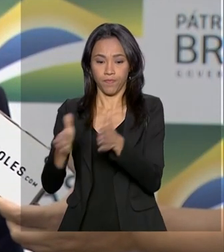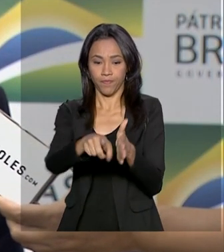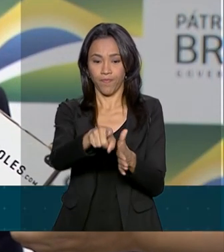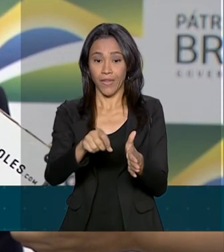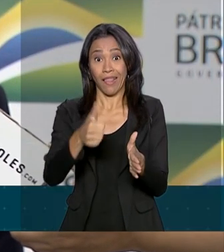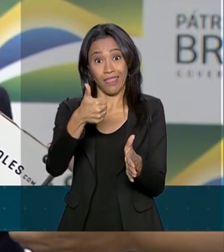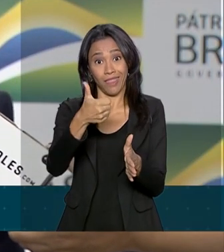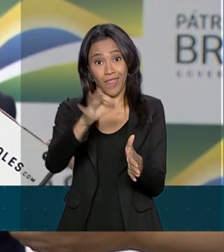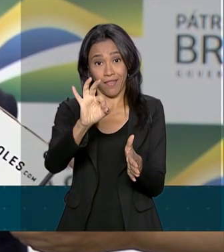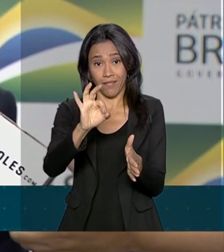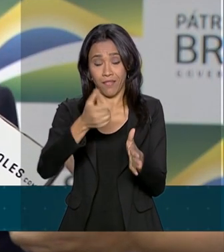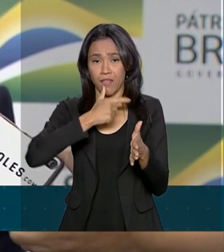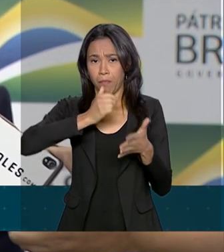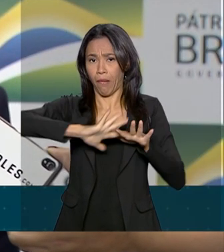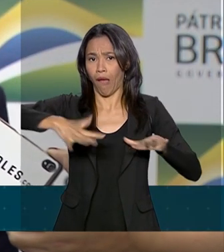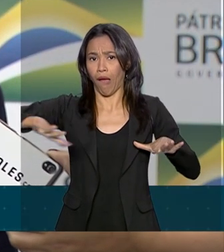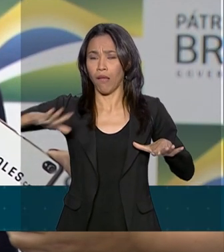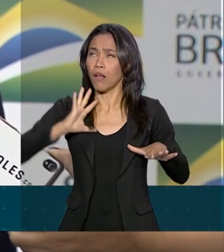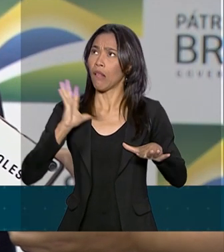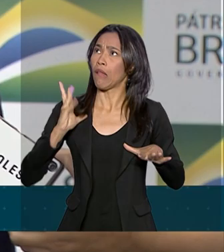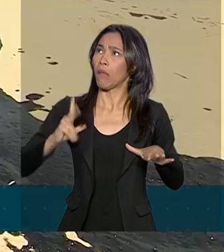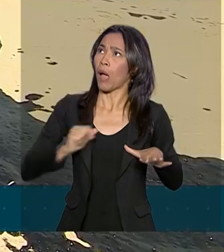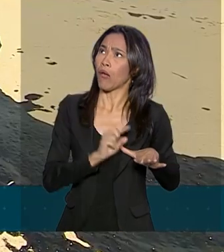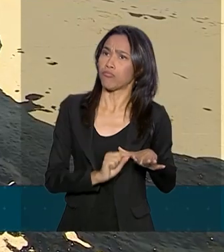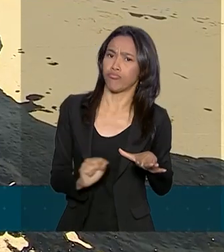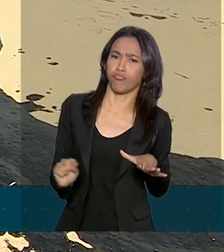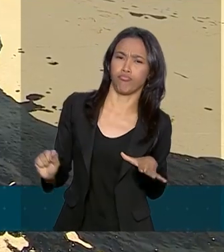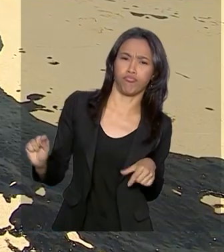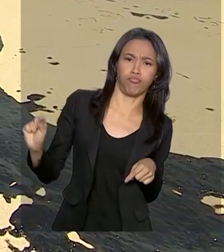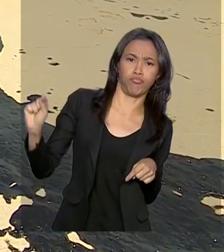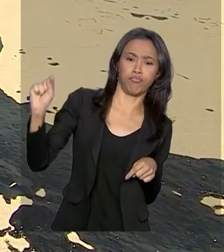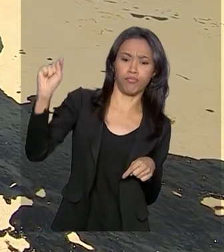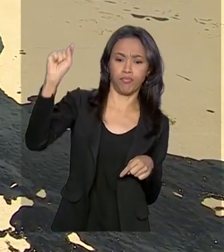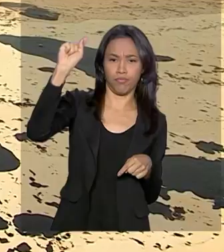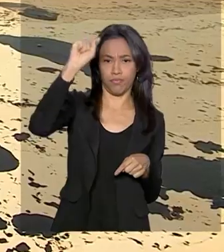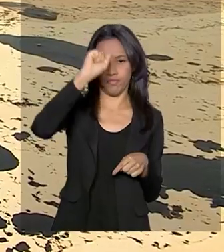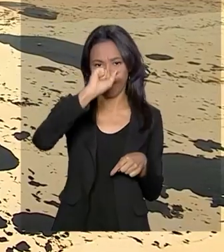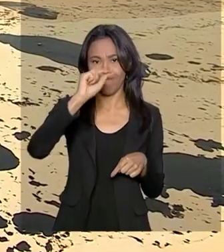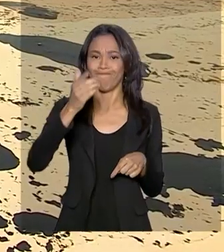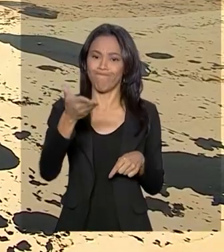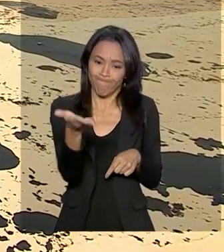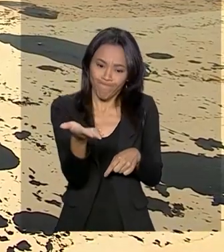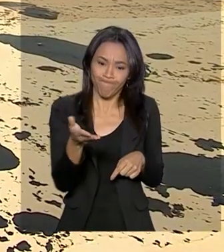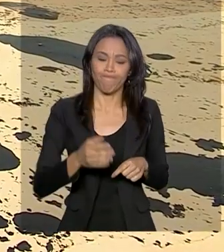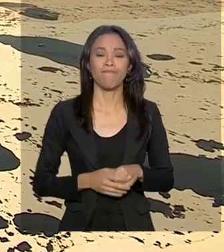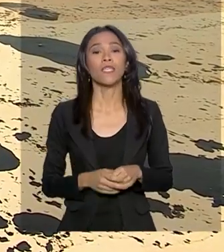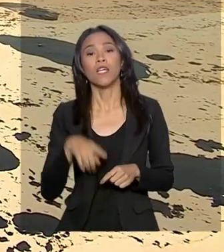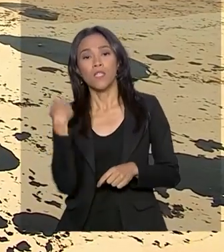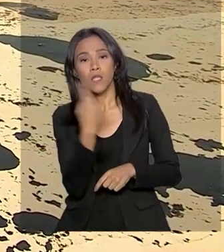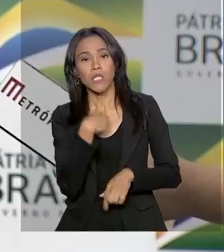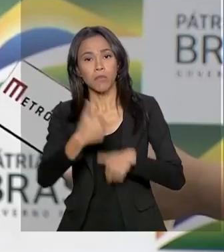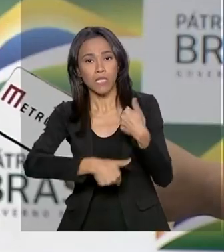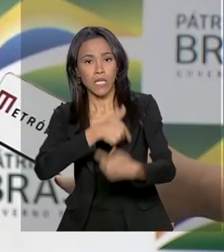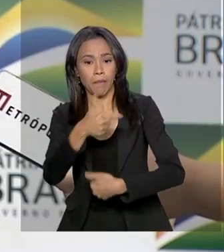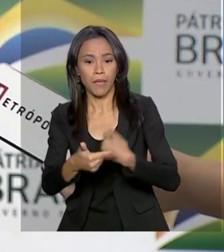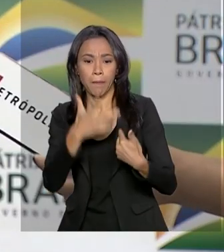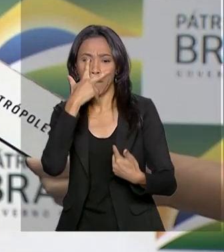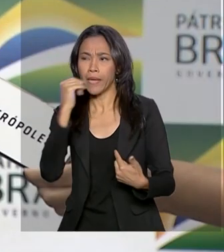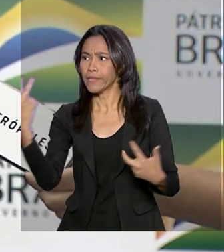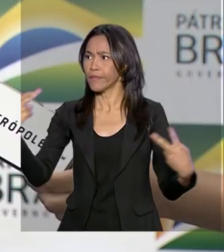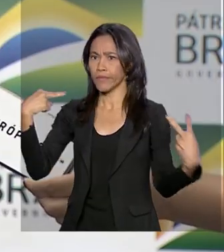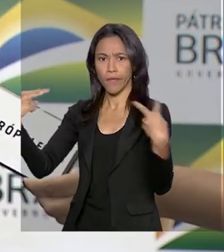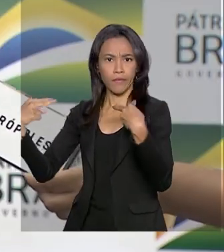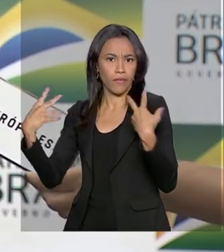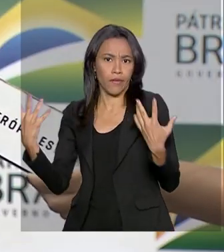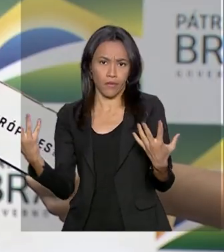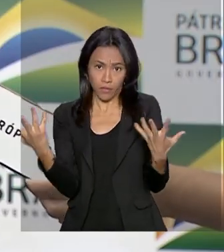vamos colocar assim. Tá, vou botar uma companhia de fuzileiros, que são 120 homens em cada uma das praias. A gente está fazendo o trabalho, não está tendo visibilidade. Então vamos